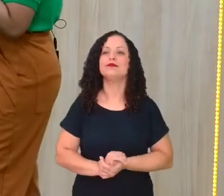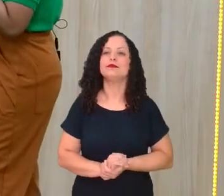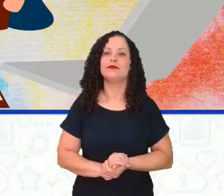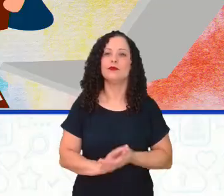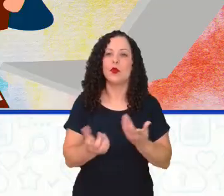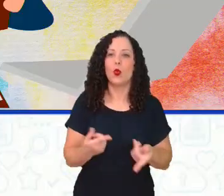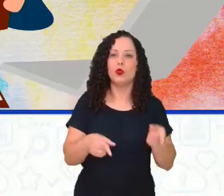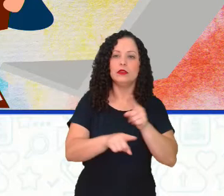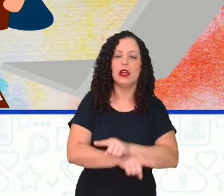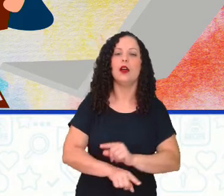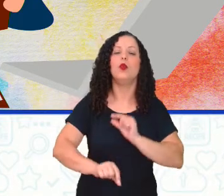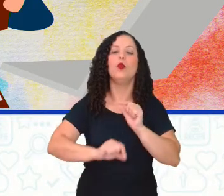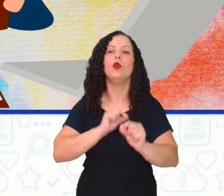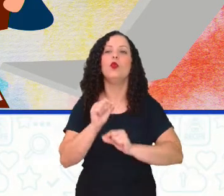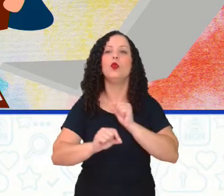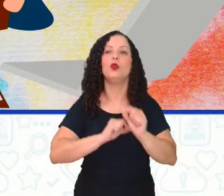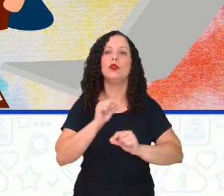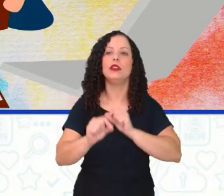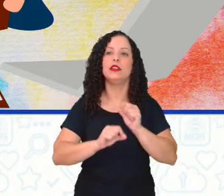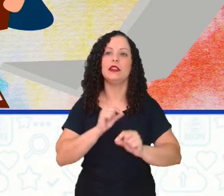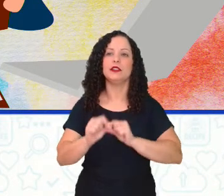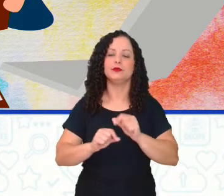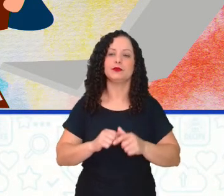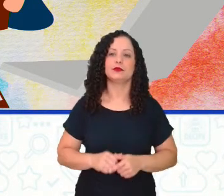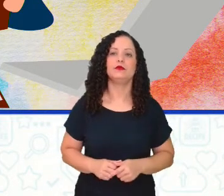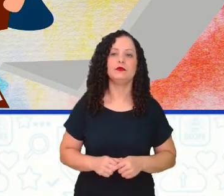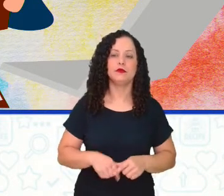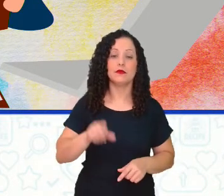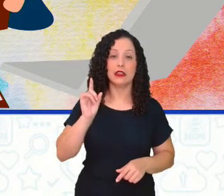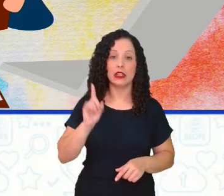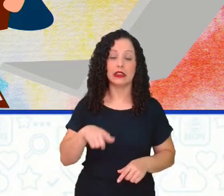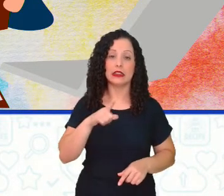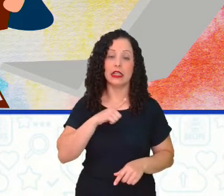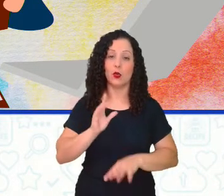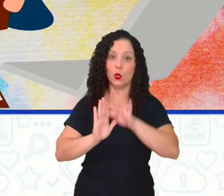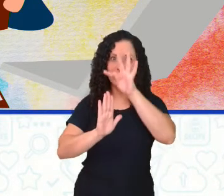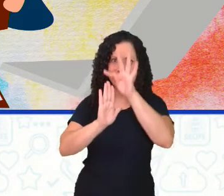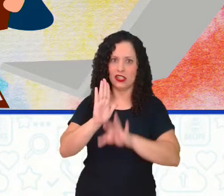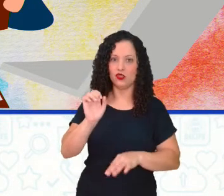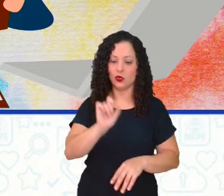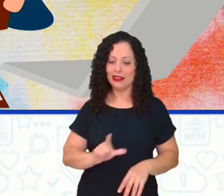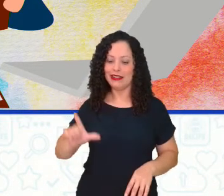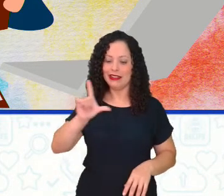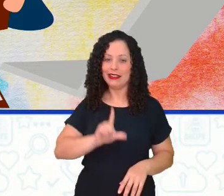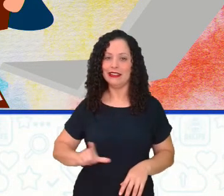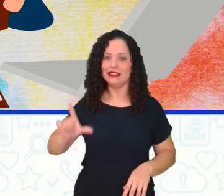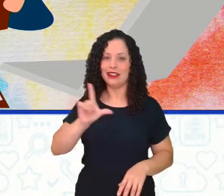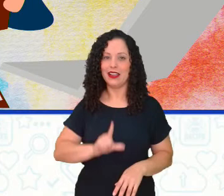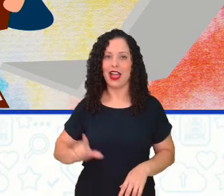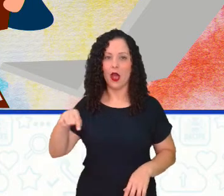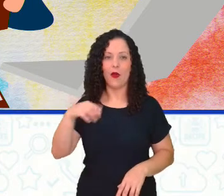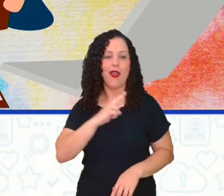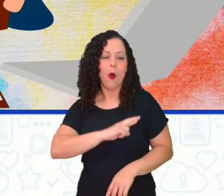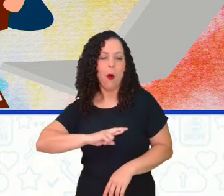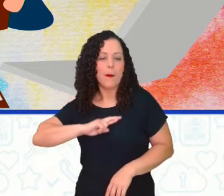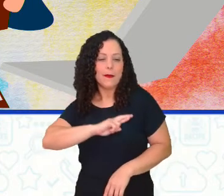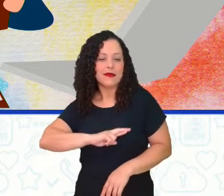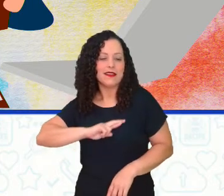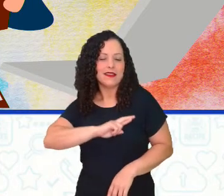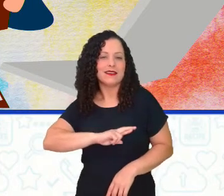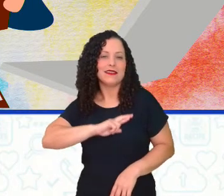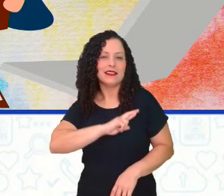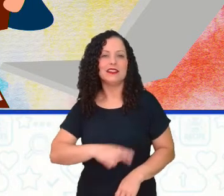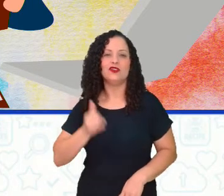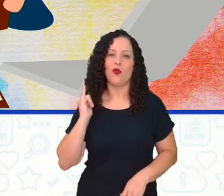do texto não literário, tal qual a notícia, a receita, a reportagem, o texto literário, como os romances, contos e crônicas,